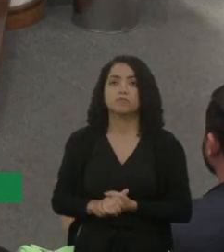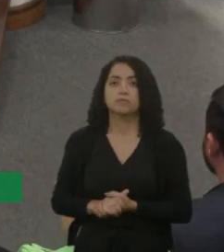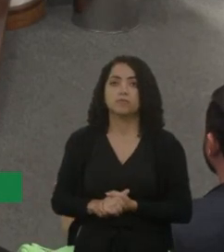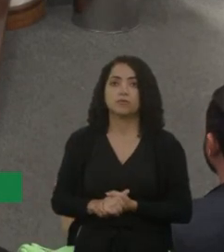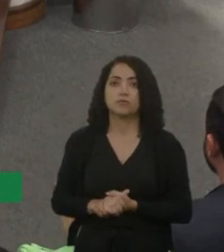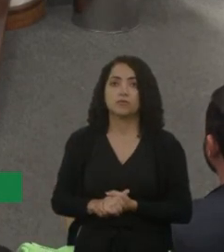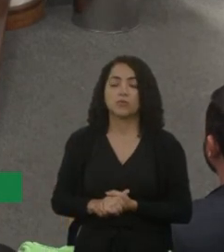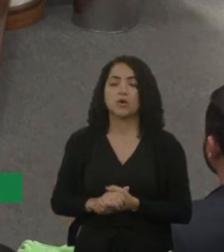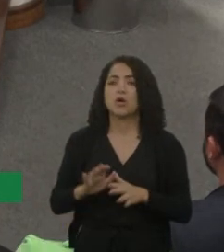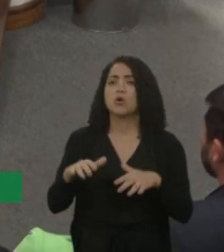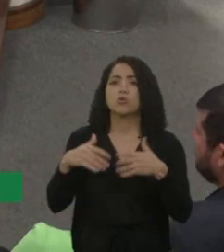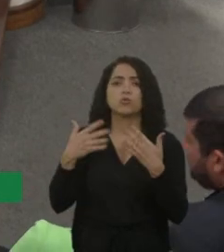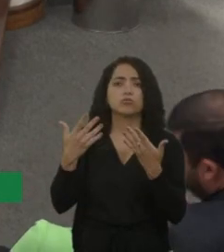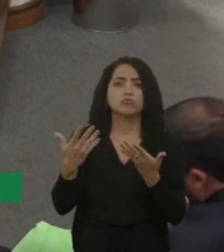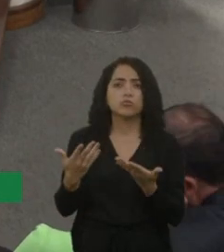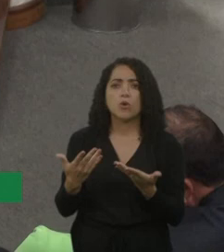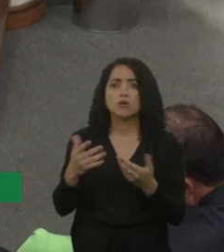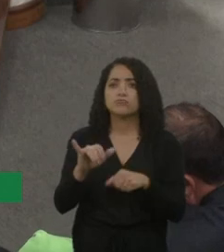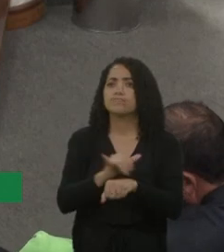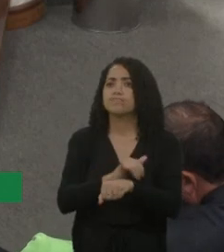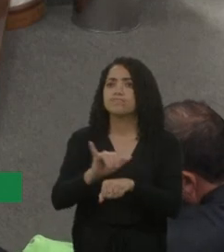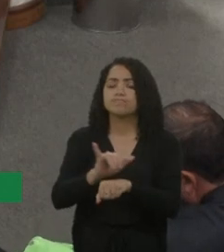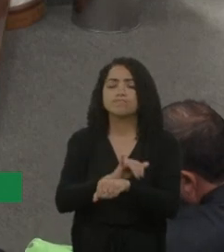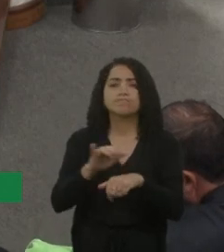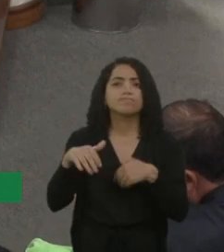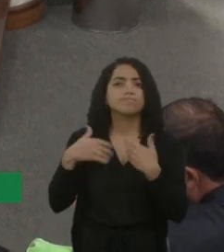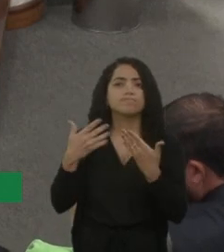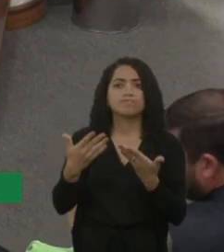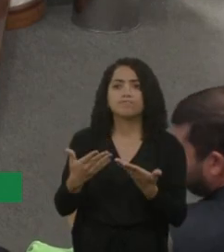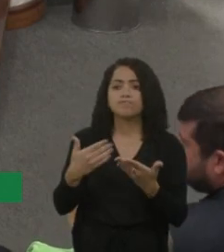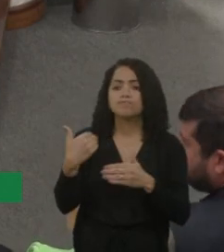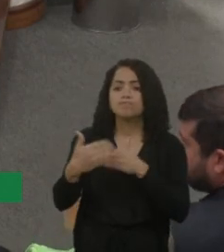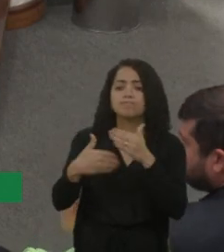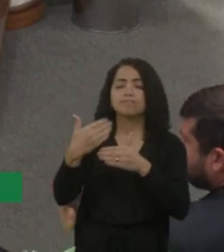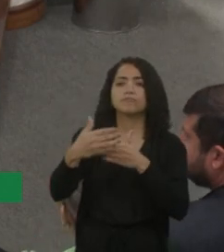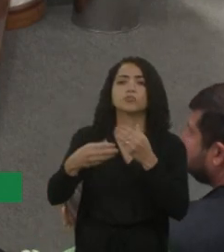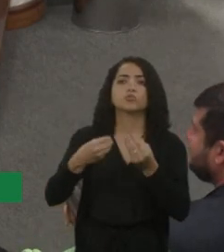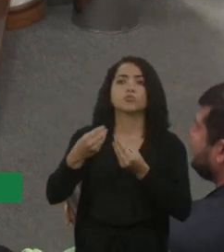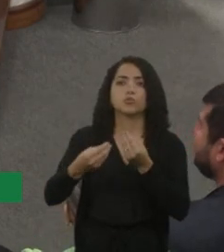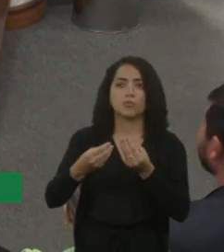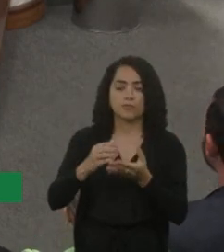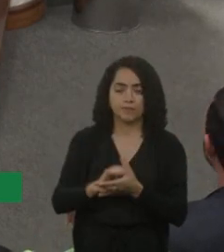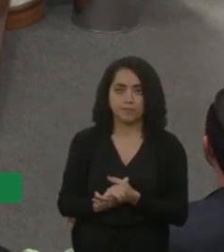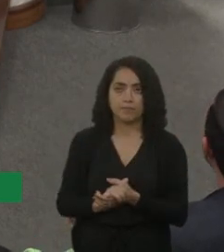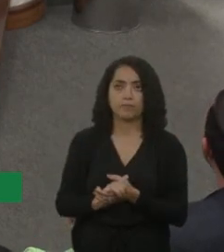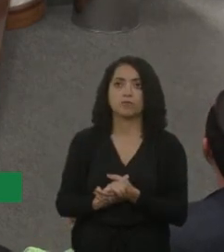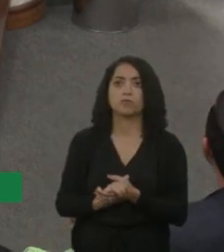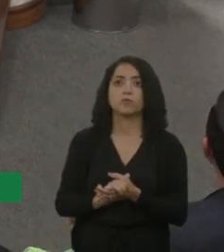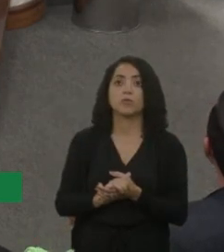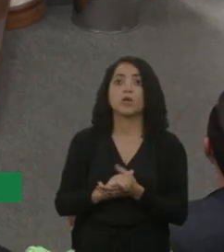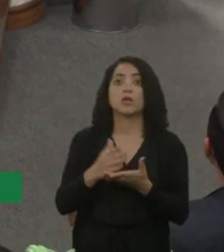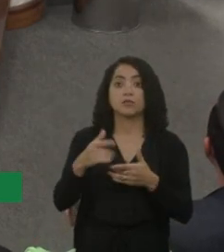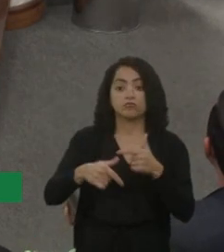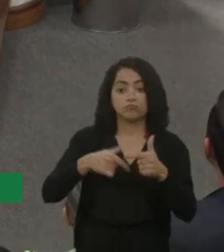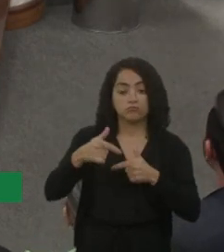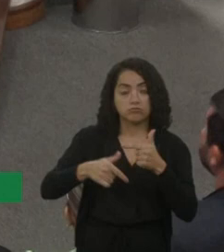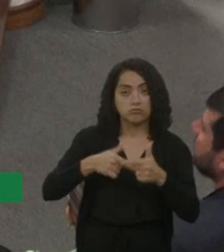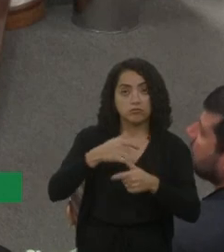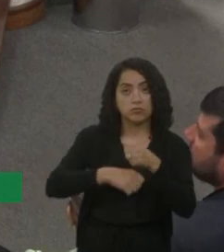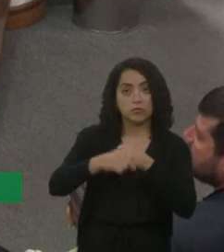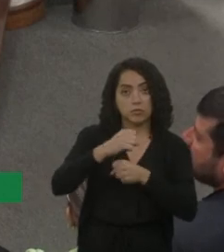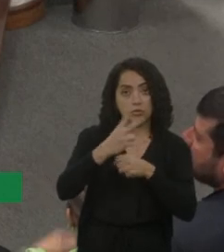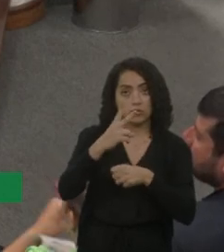Então, quais que foram as estratégias adotadas, o que que a gente já avançou? Então, a gente estruturou o serviço na Secretaria em